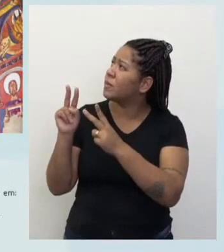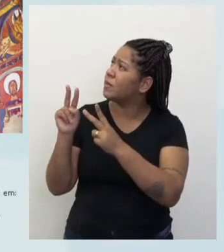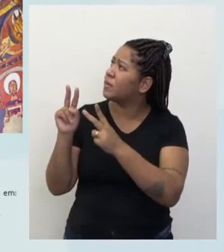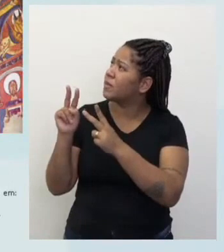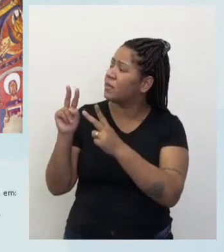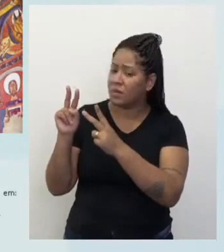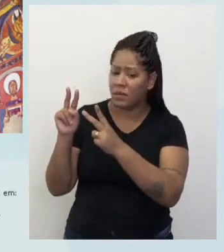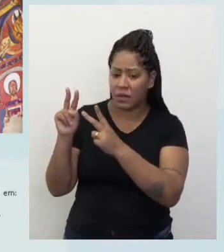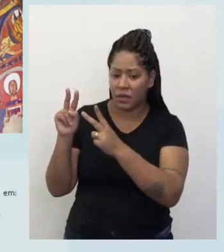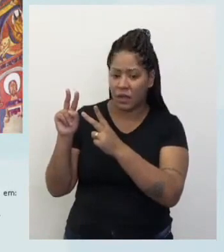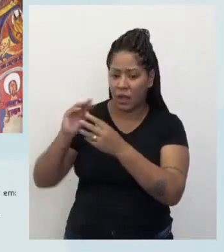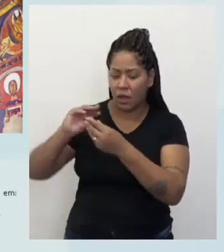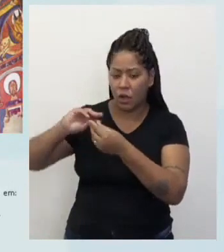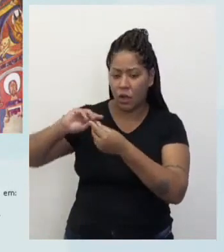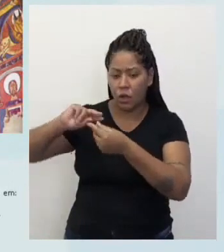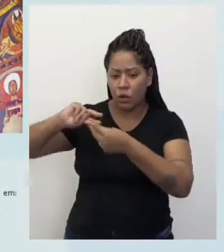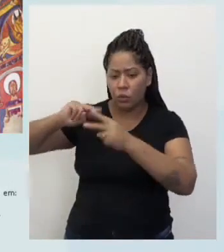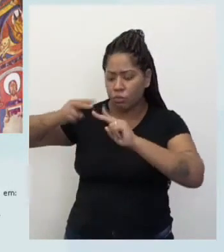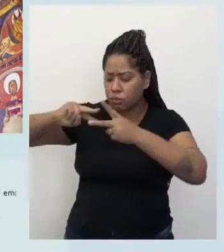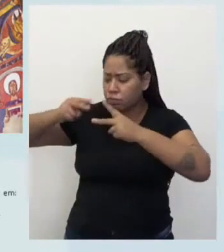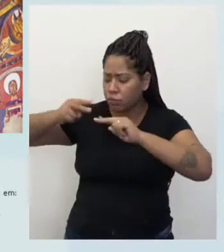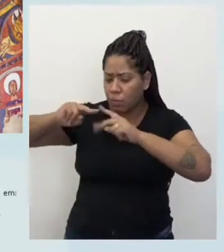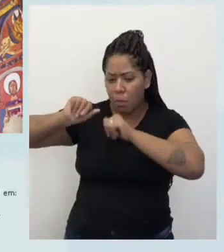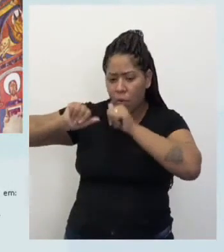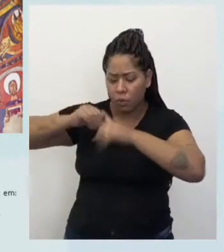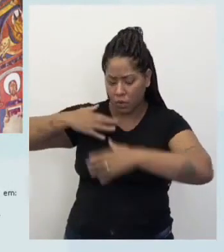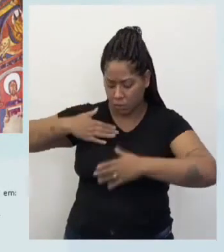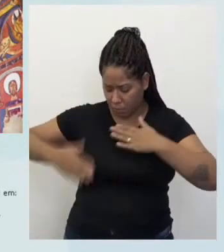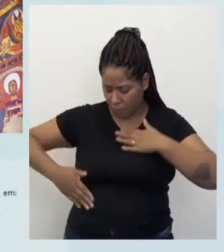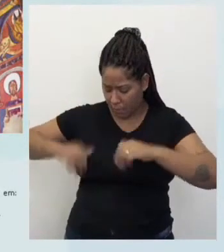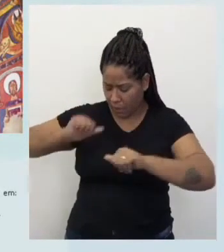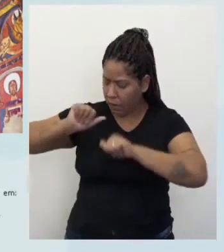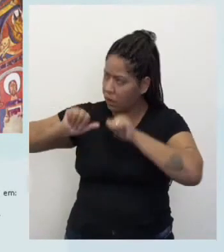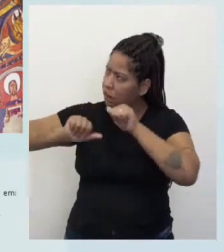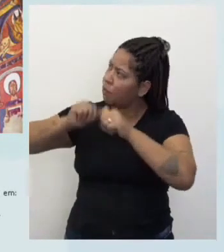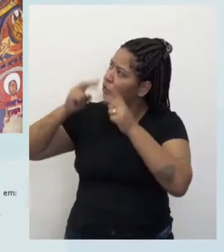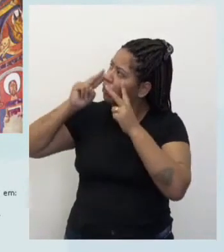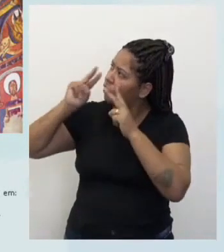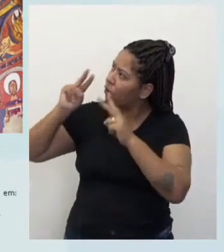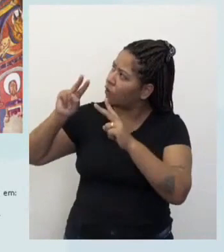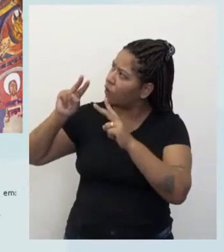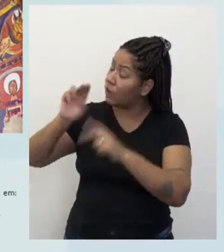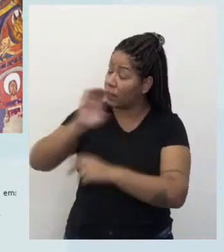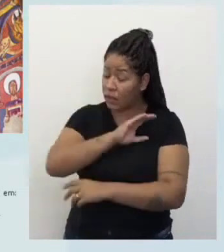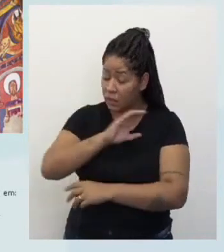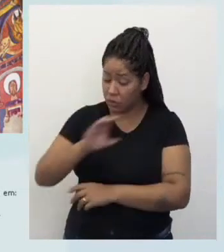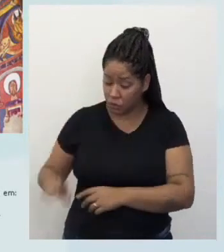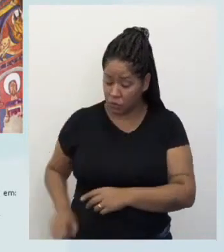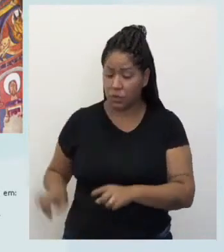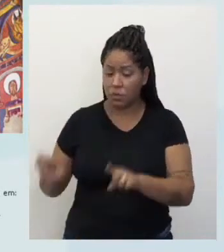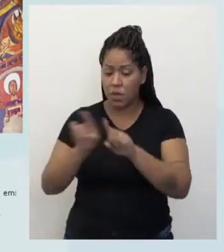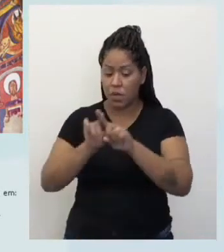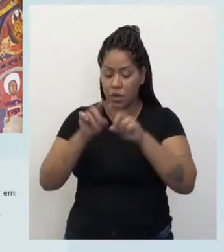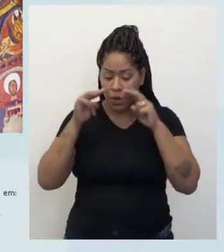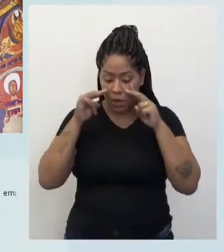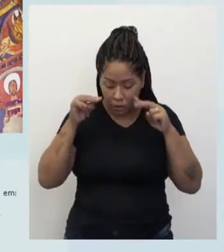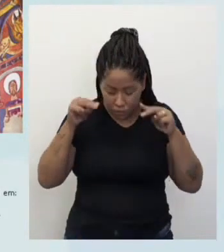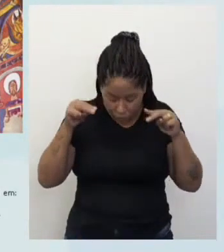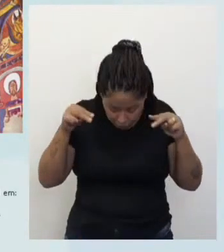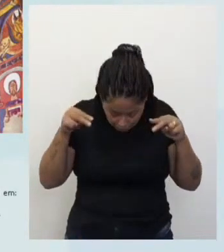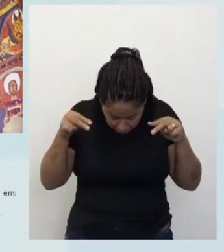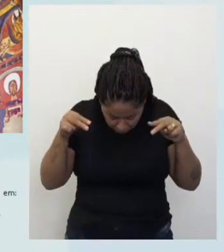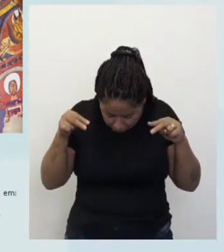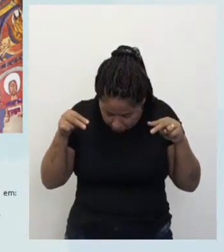das figuras humanas. Então, se vocês separarem aí, Cristo também está olhando para frente, ele não interage com nenhum outro